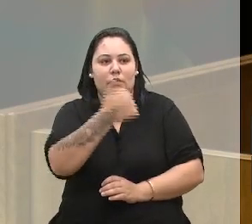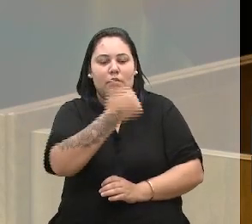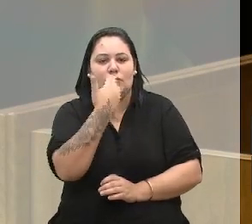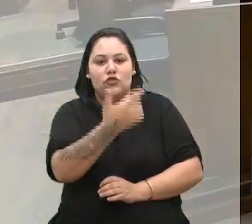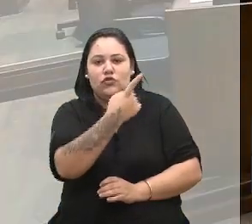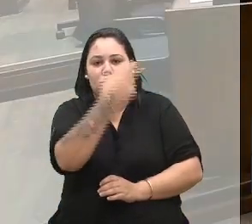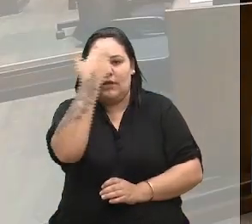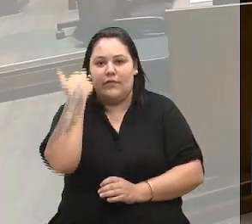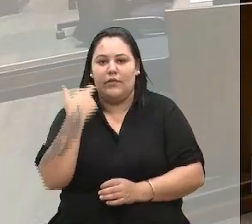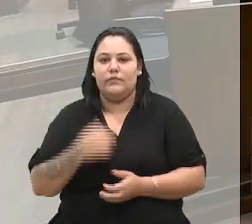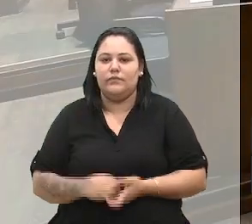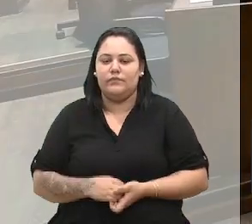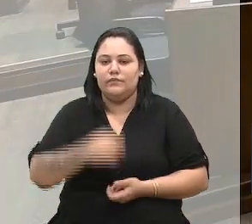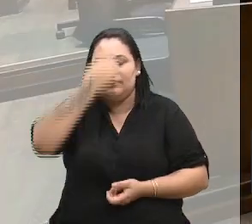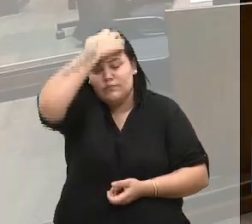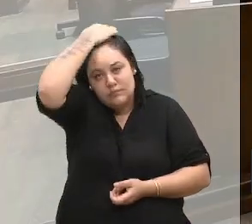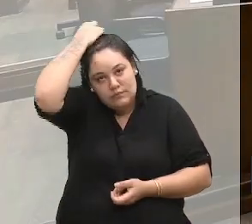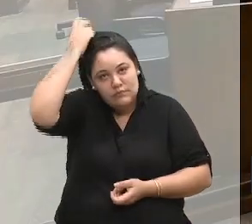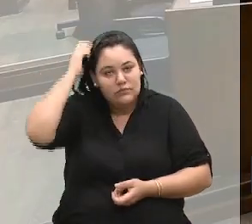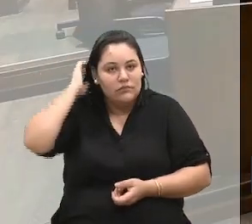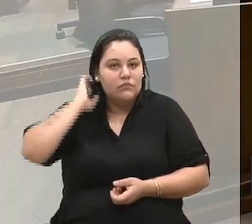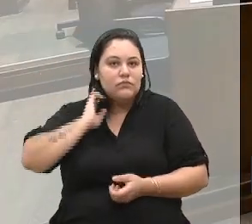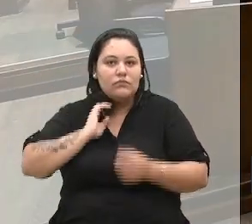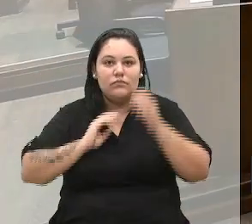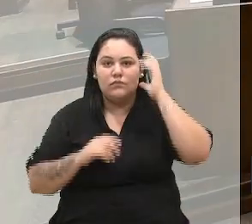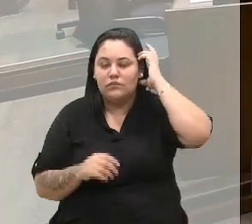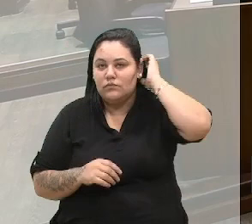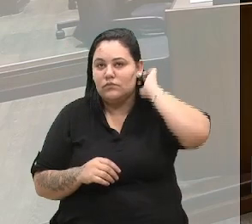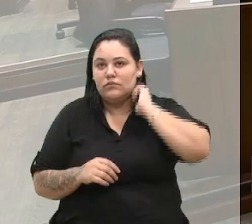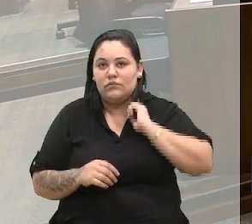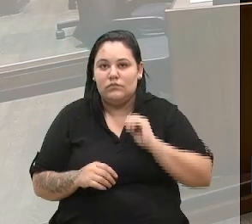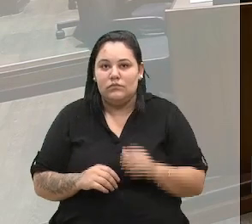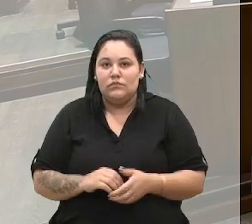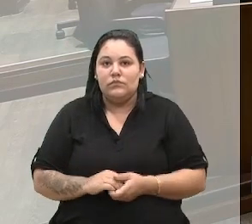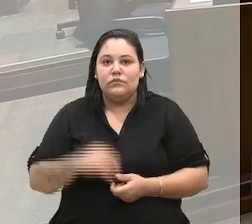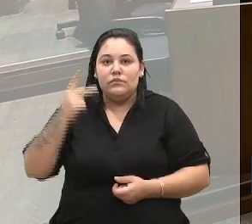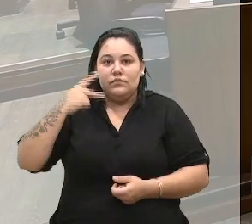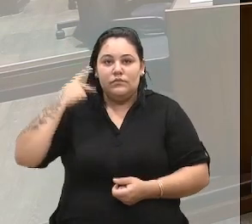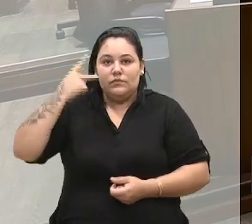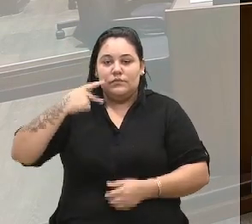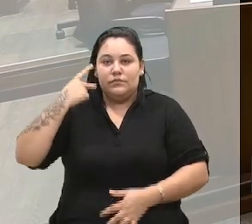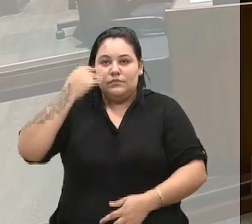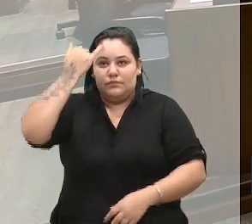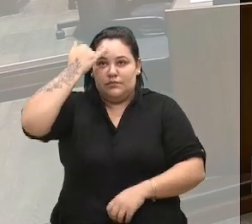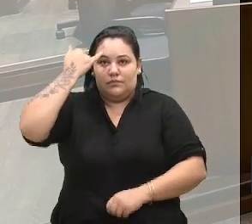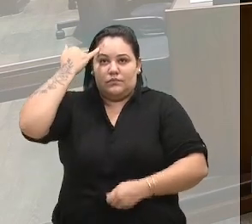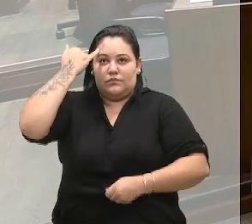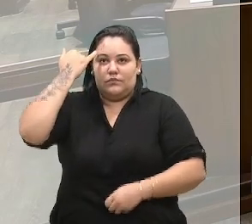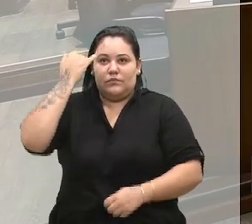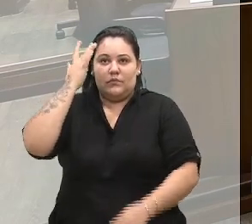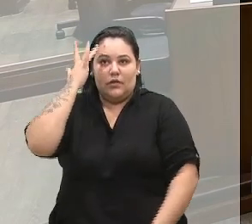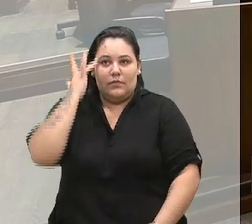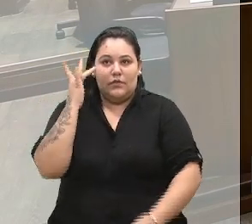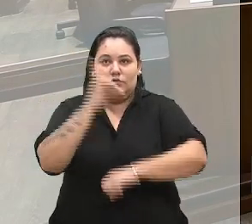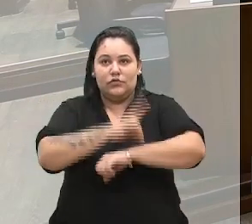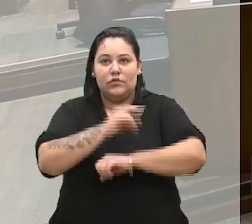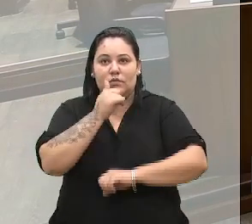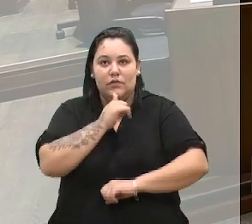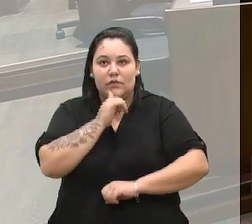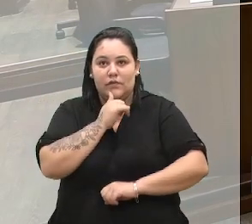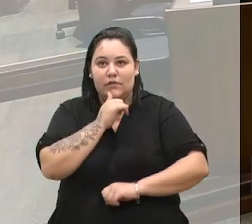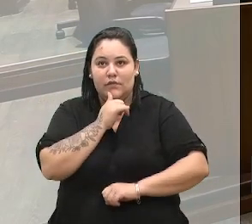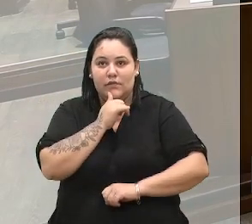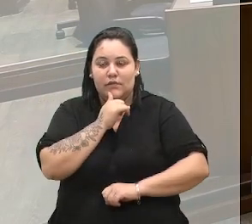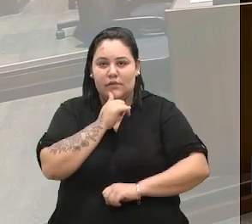Bueno, seu à parte. Bom, vereador D'Ambrosa, amanhã é o Dia da Mulher, né? Fico até preocupado, as mulheres